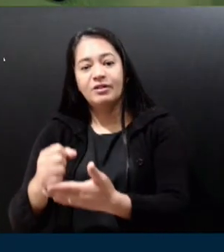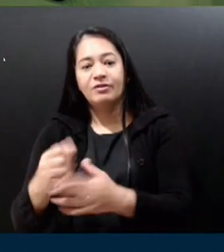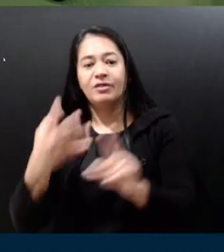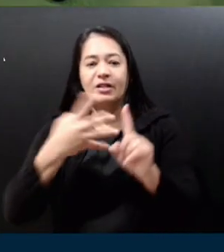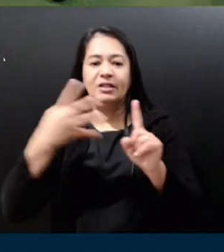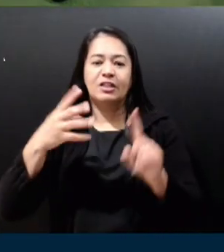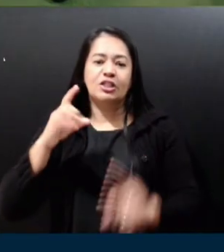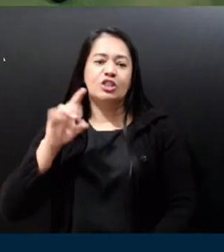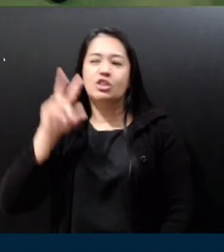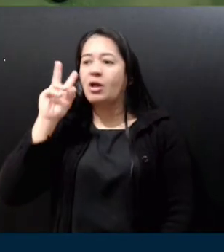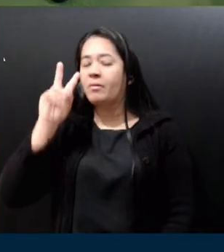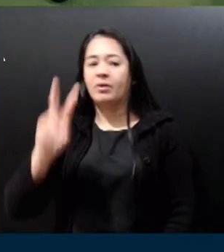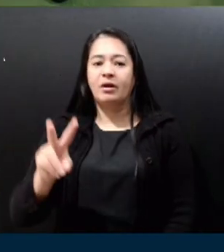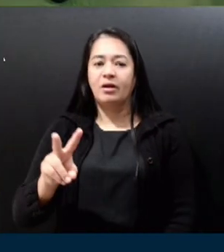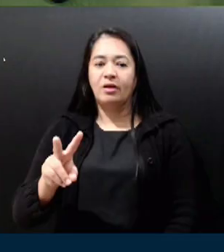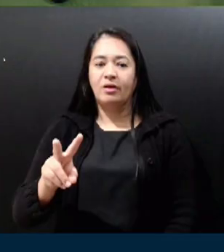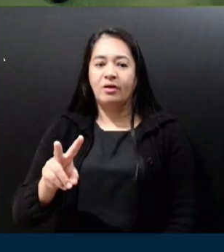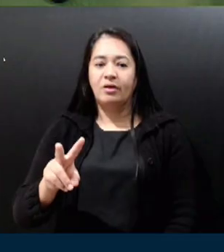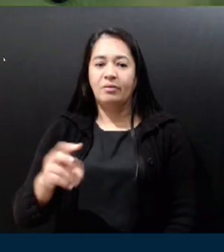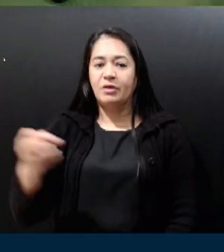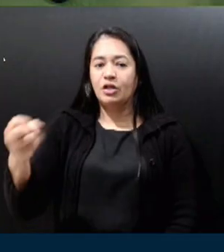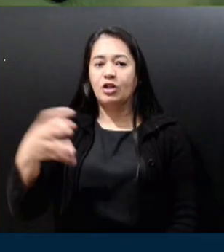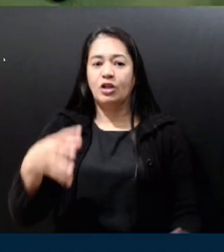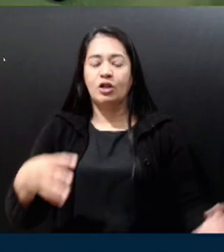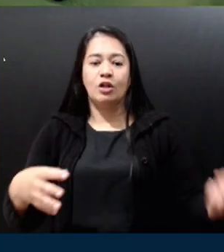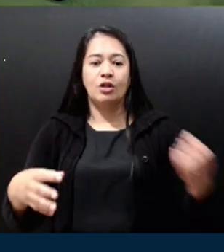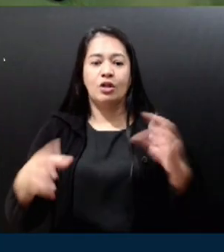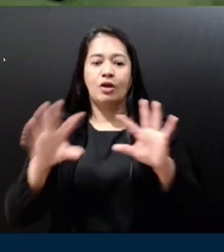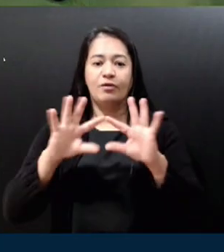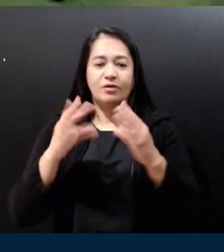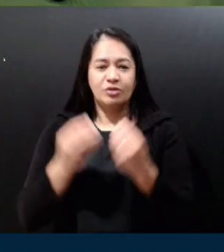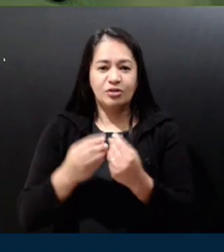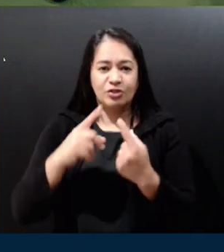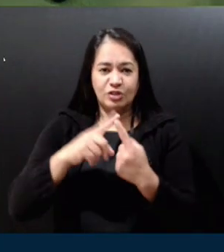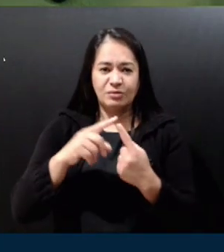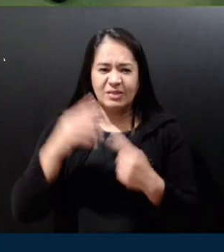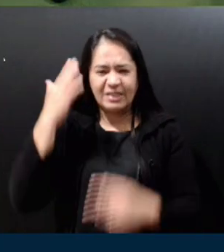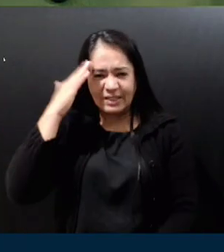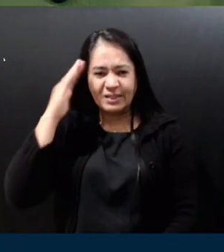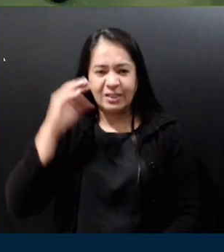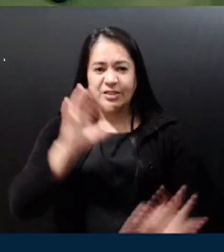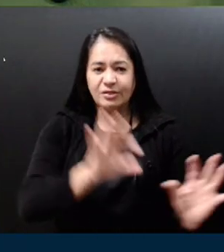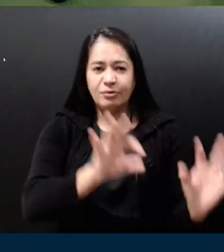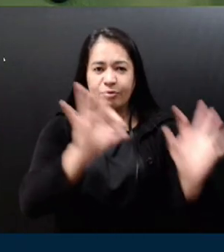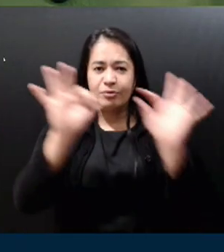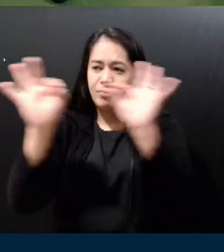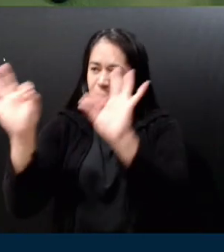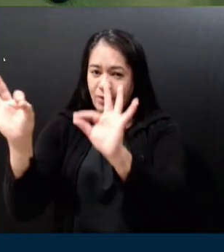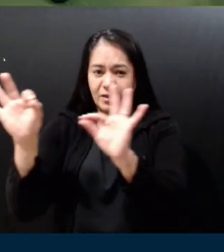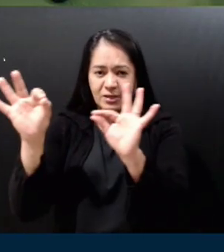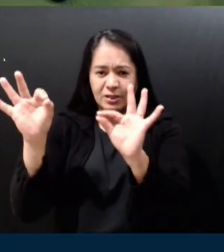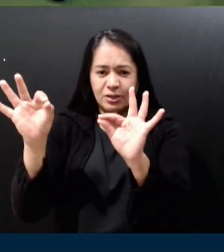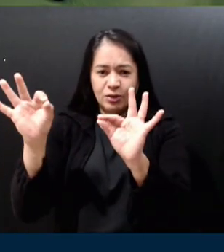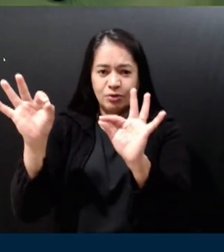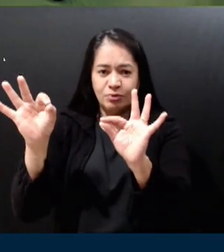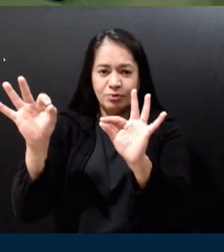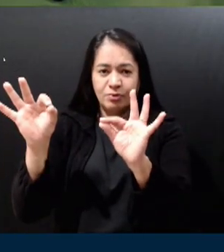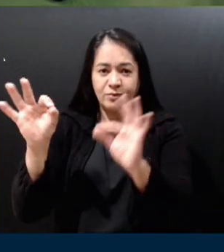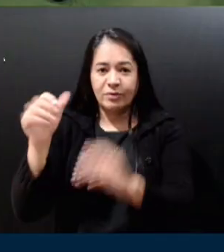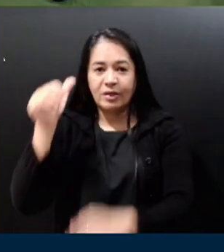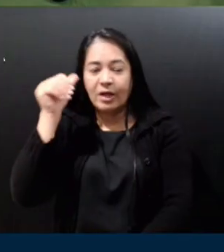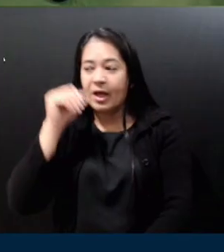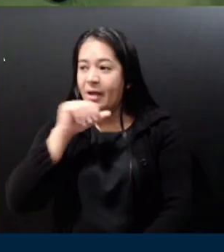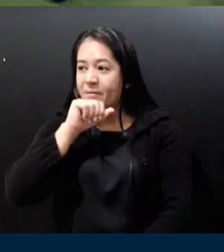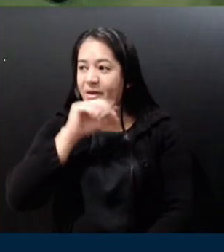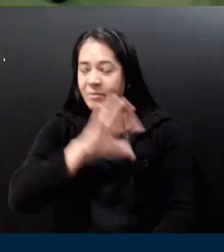ver que tem novos modelos, entende? Eu assisto pela mesma televisão. Olha, minha mãe assiste, entende? Ela não